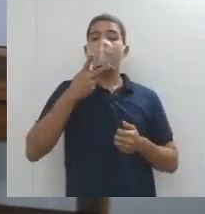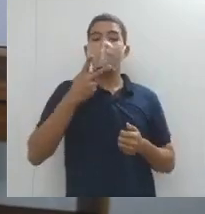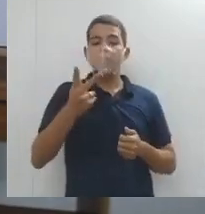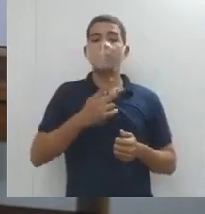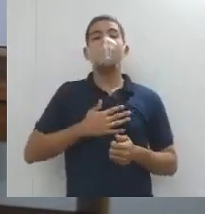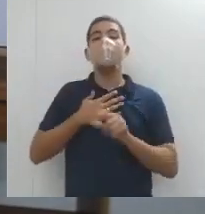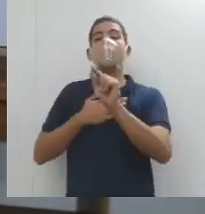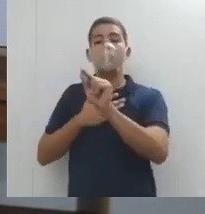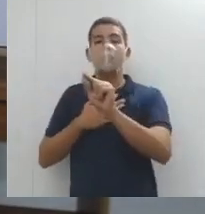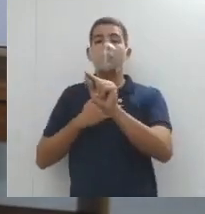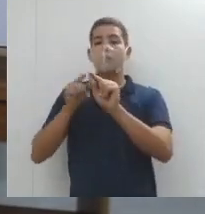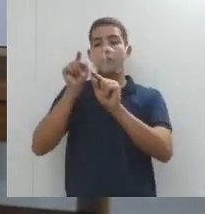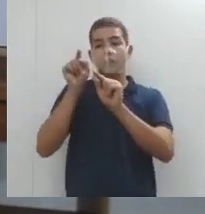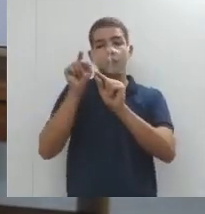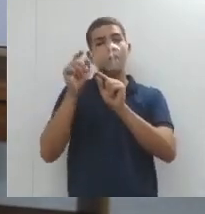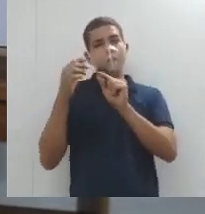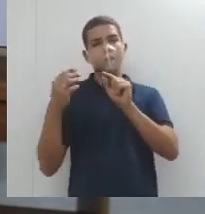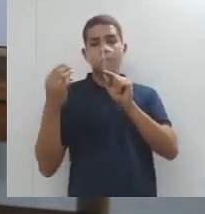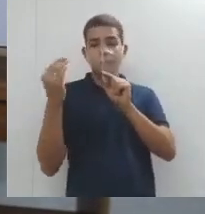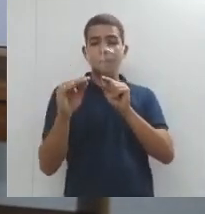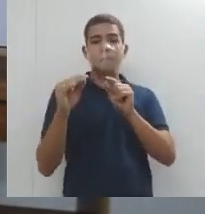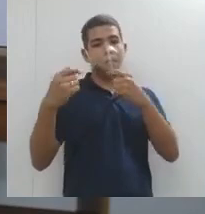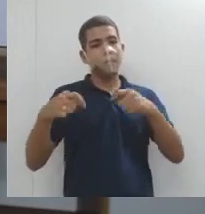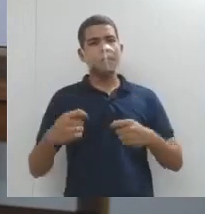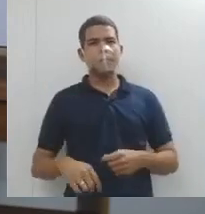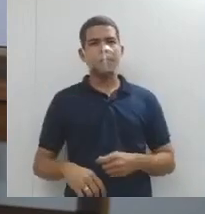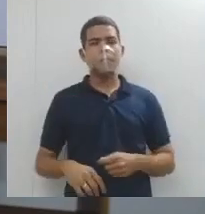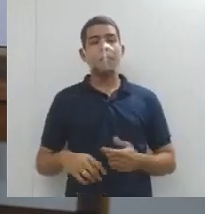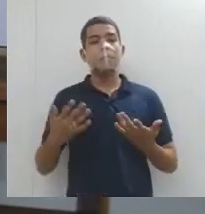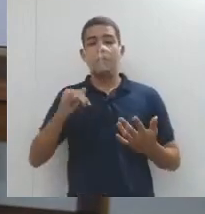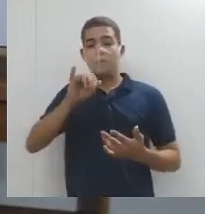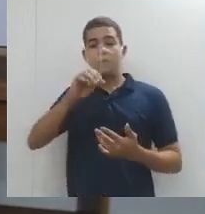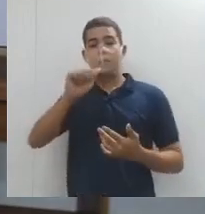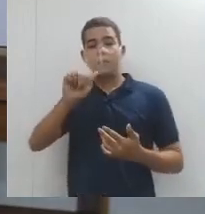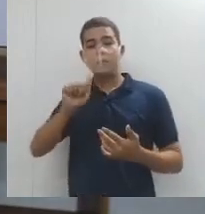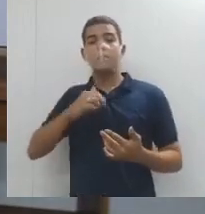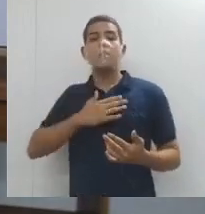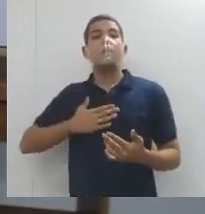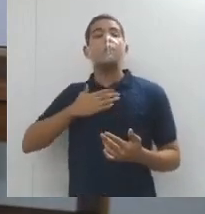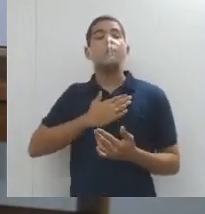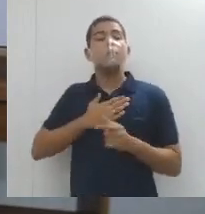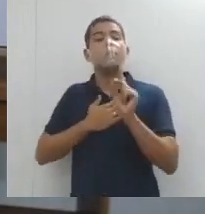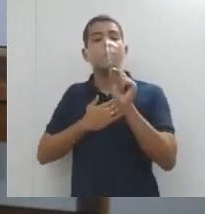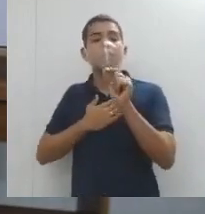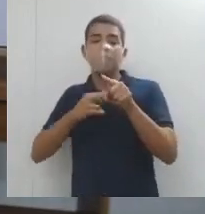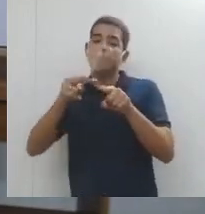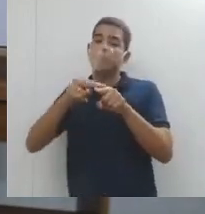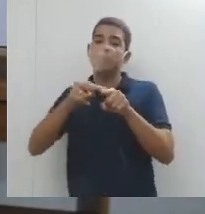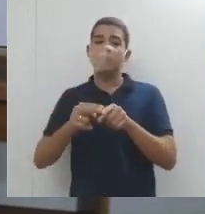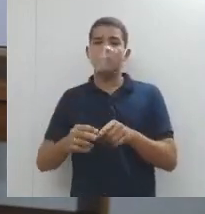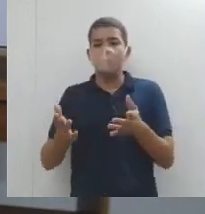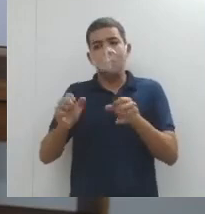fica comprometido também. Então, Joana gosta de pizza. Ela poderia gostar de